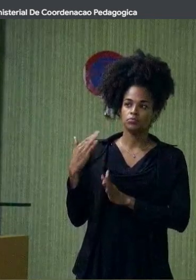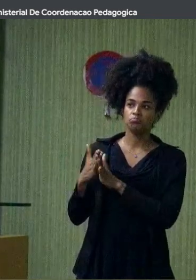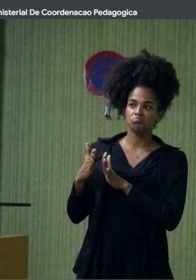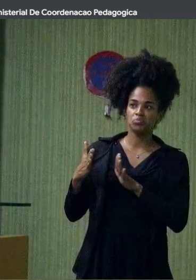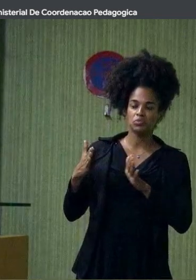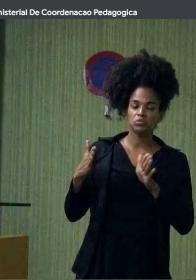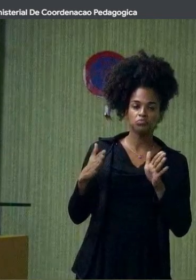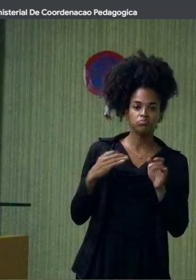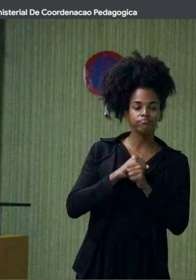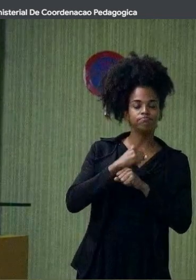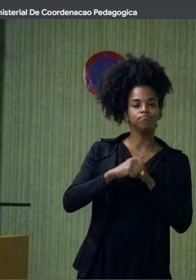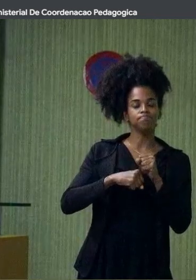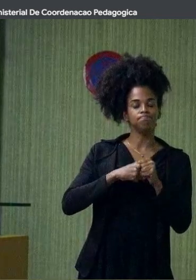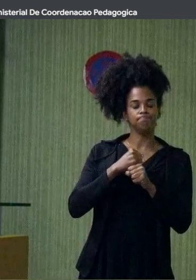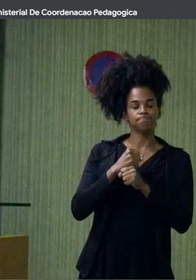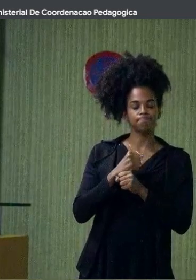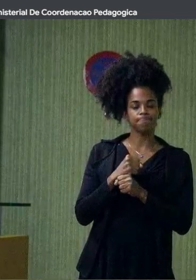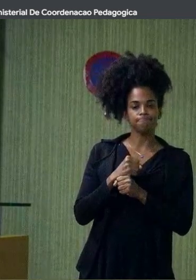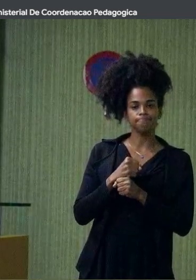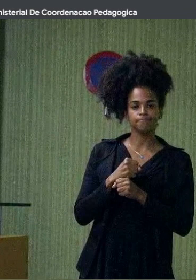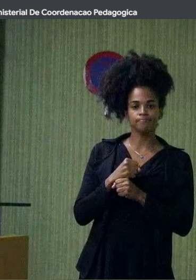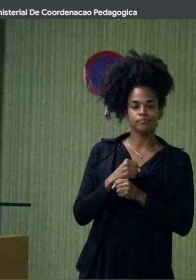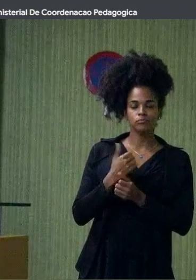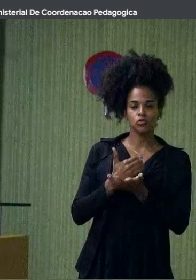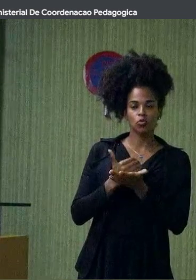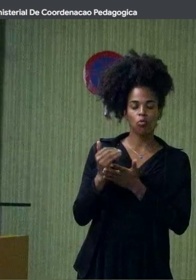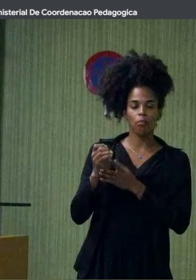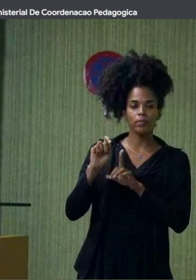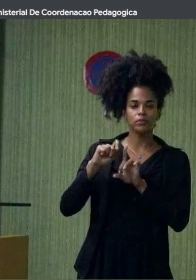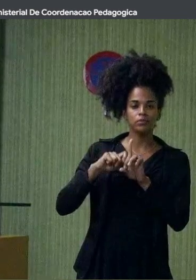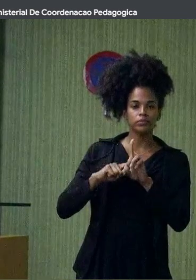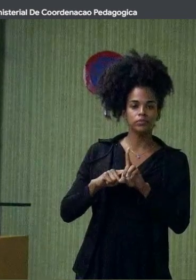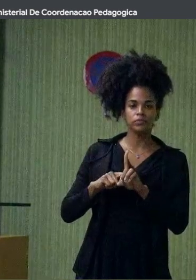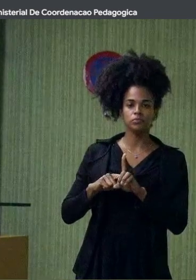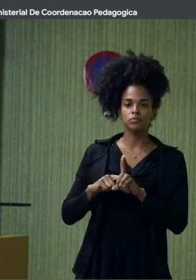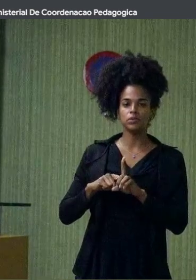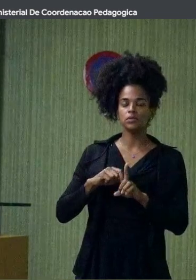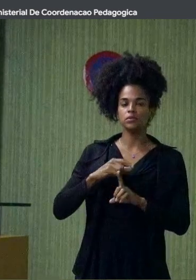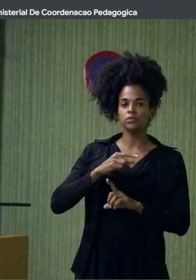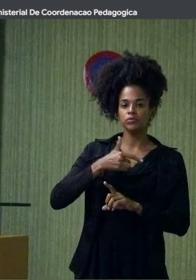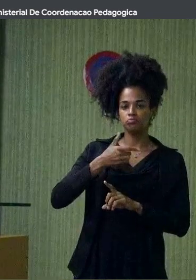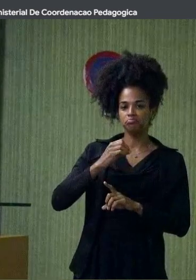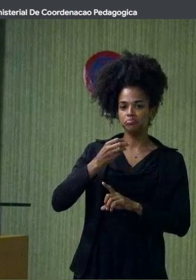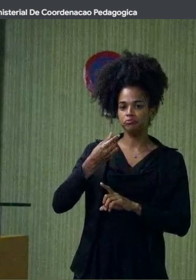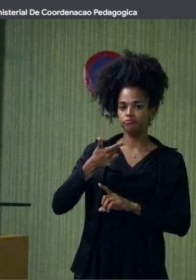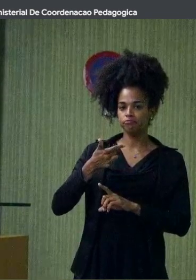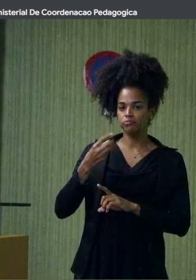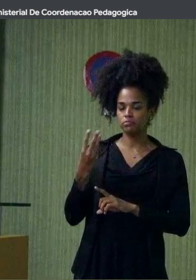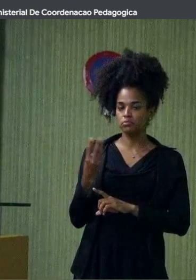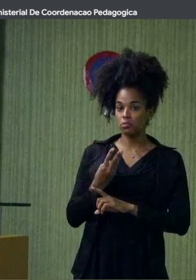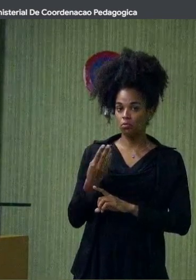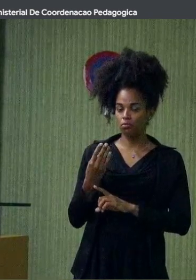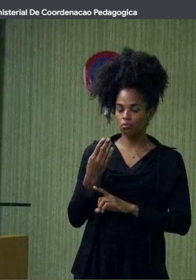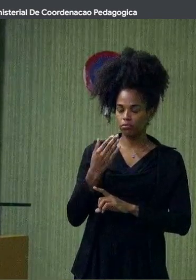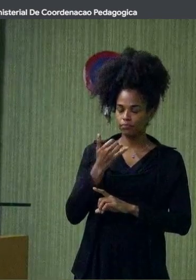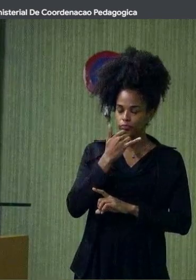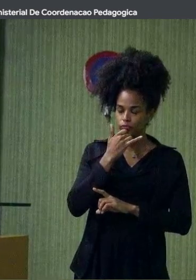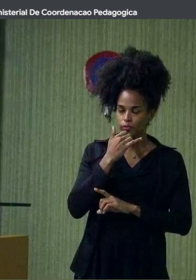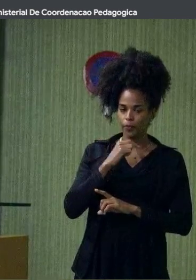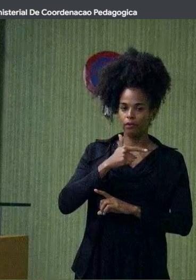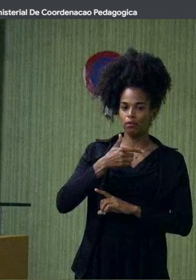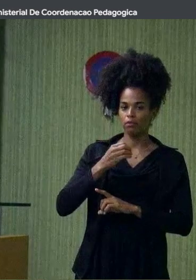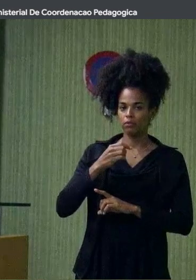2023 inclusive os primeiros meses né do ano de 2024 né até o envio pelo